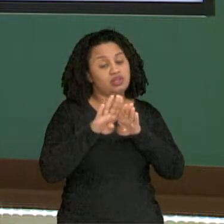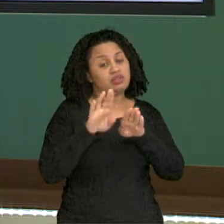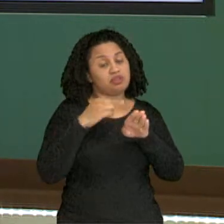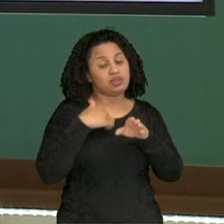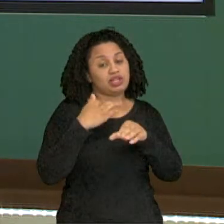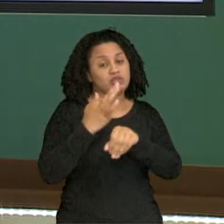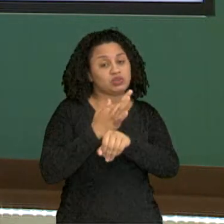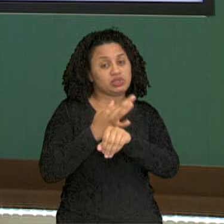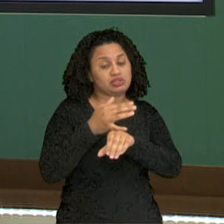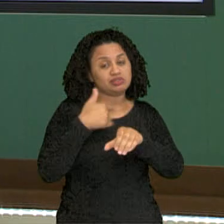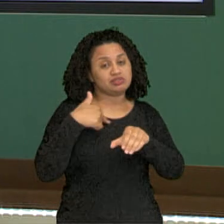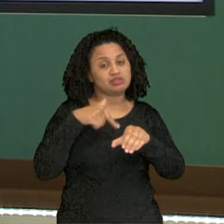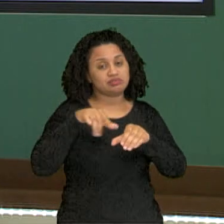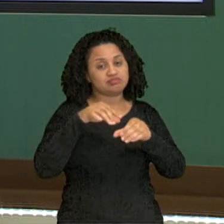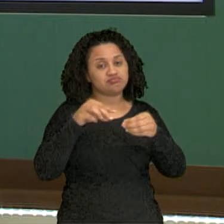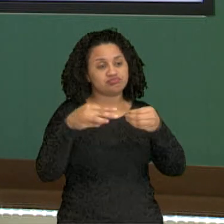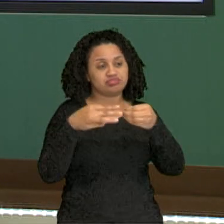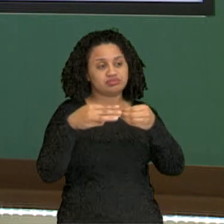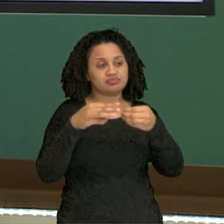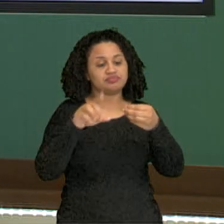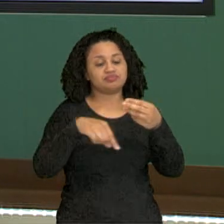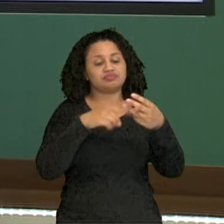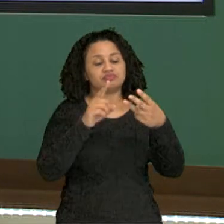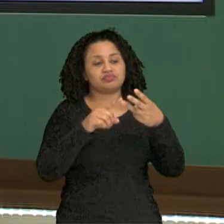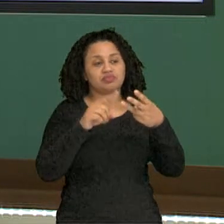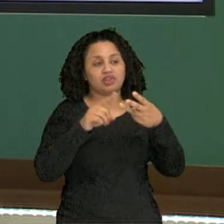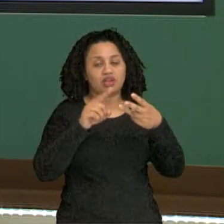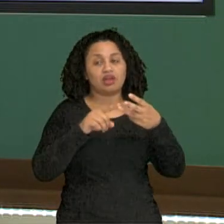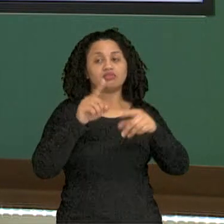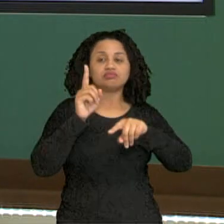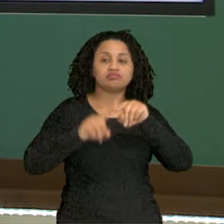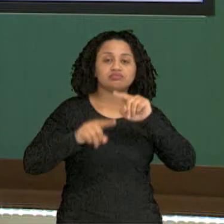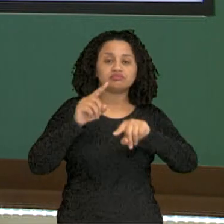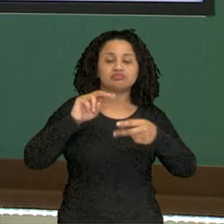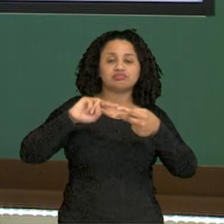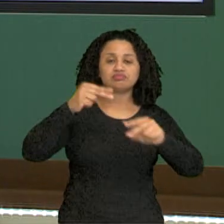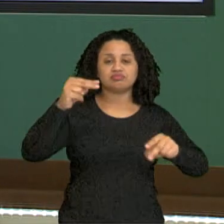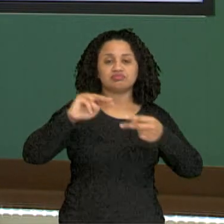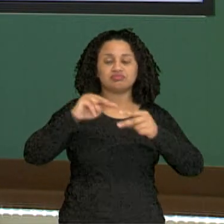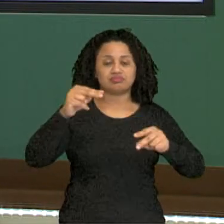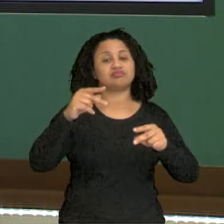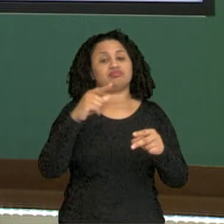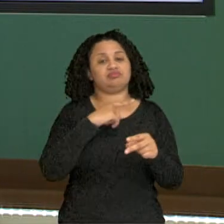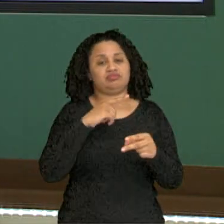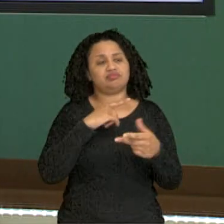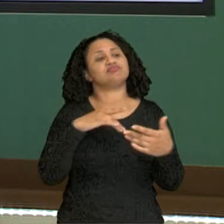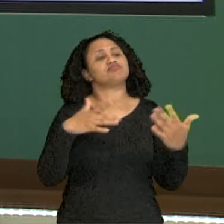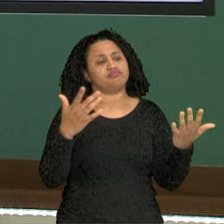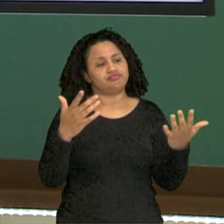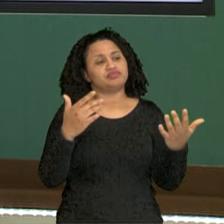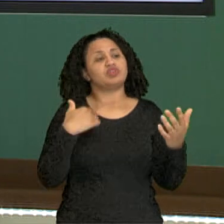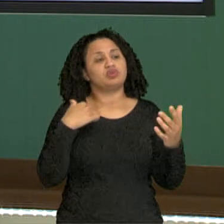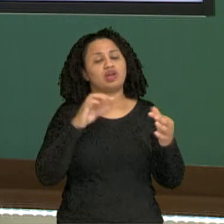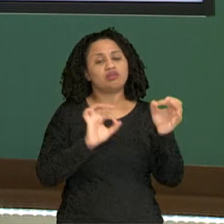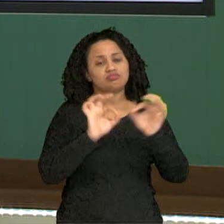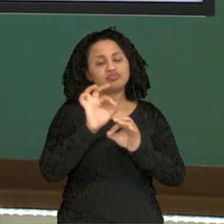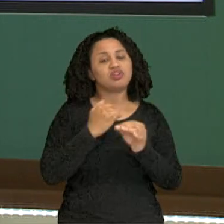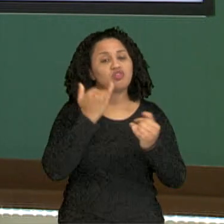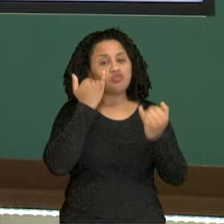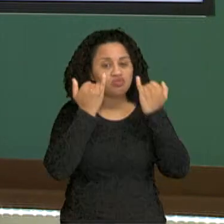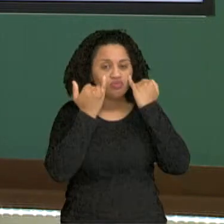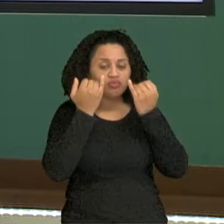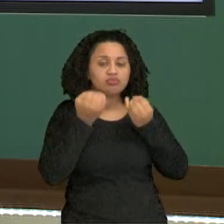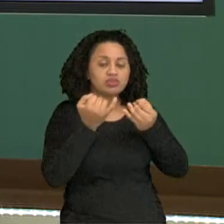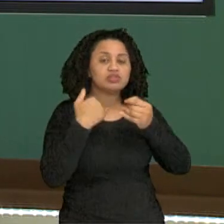sustentação. E uma terceira é o material genético, que armazena as